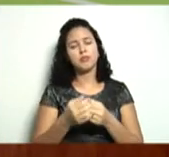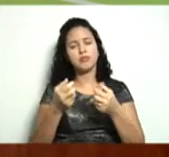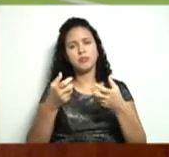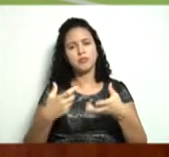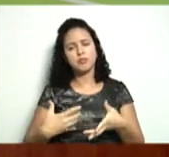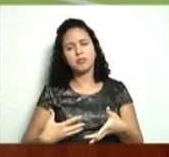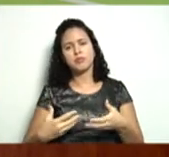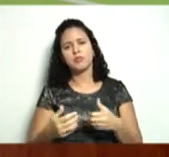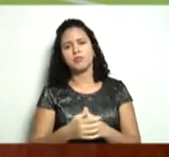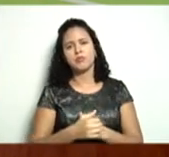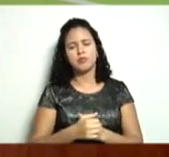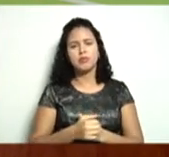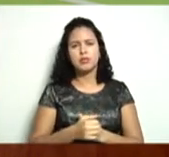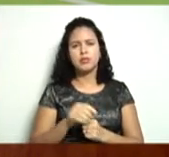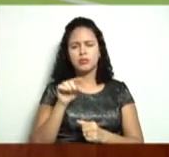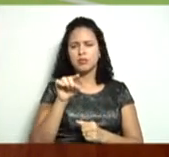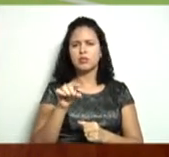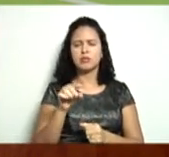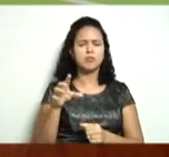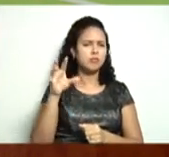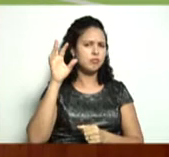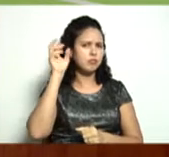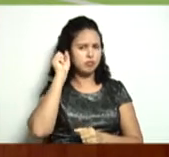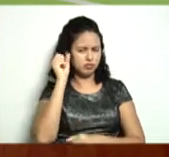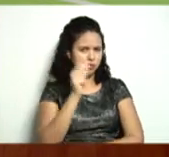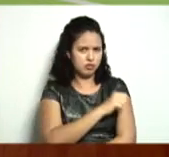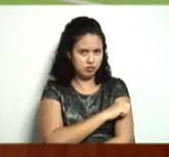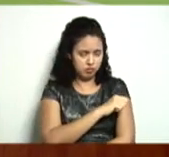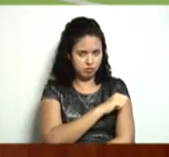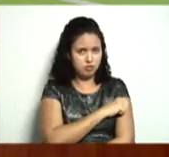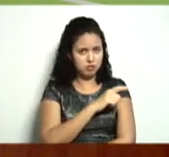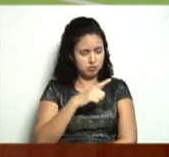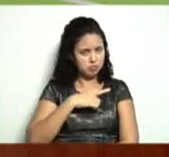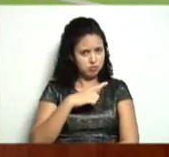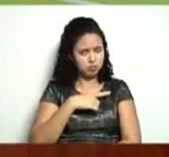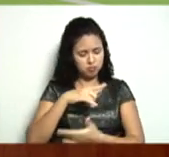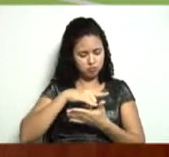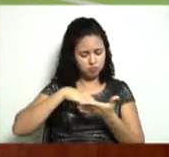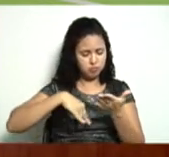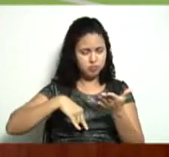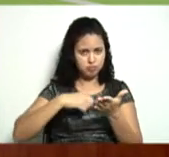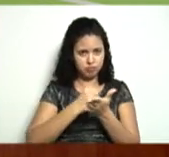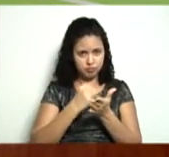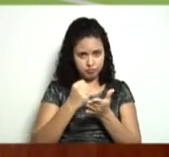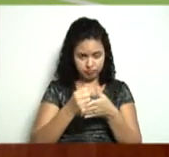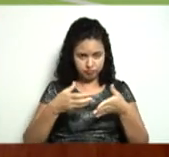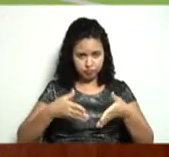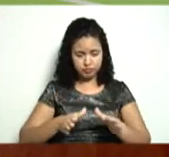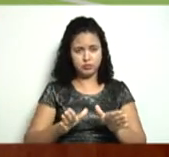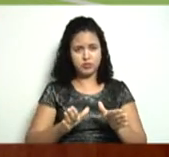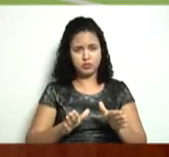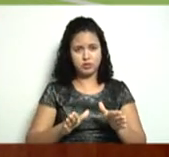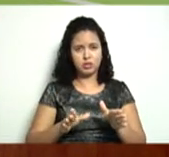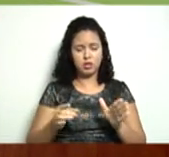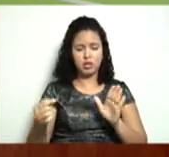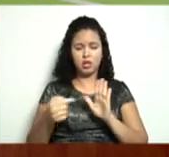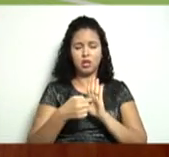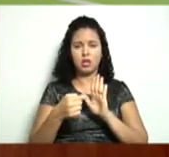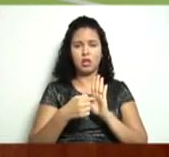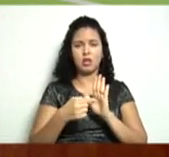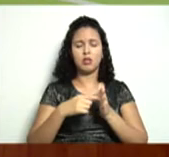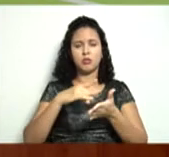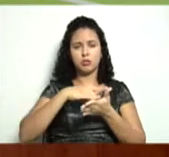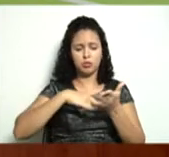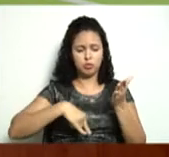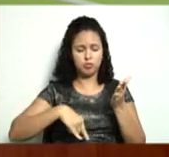para os senhores. Você está aí me ouvindo, aluno. O senhor não tem uma certidão de nascimento? Lá na tua certidão de nascimento